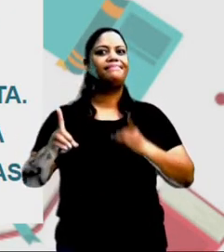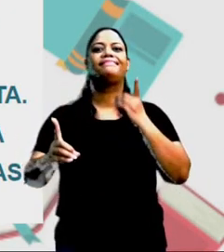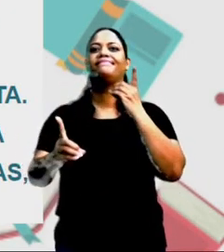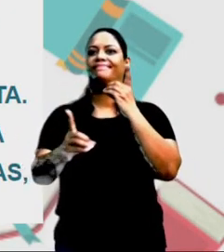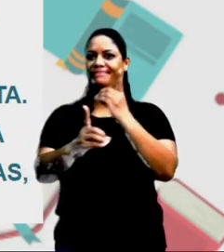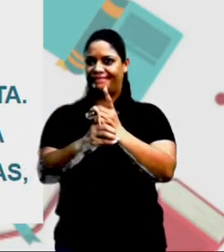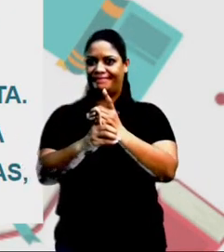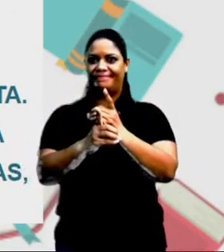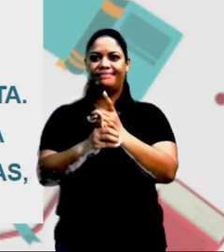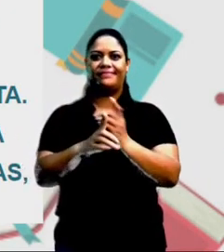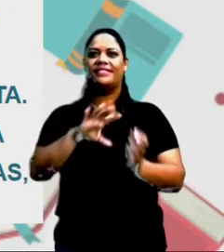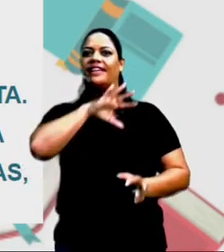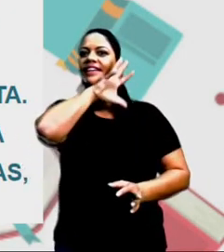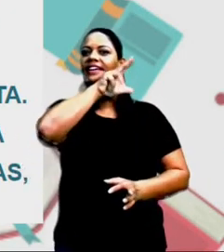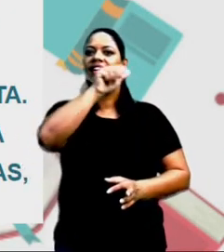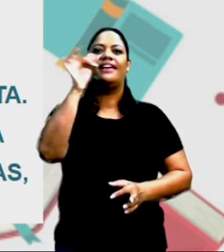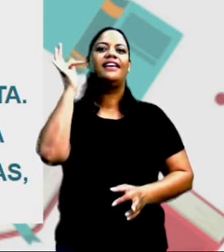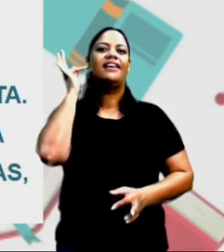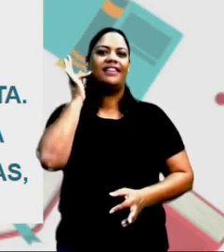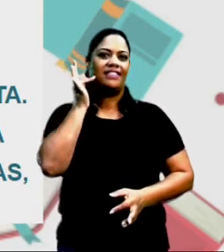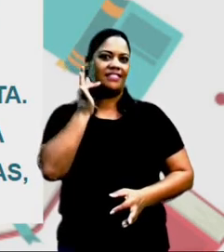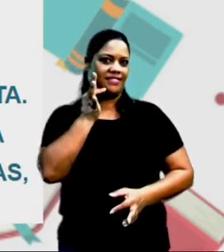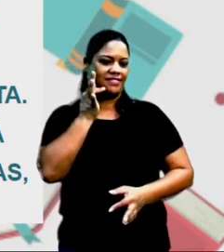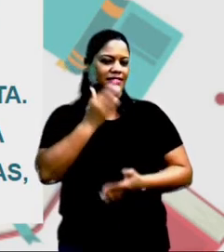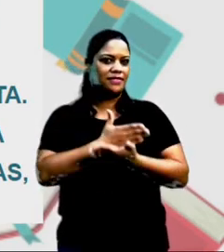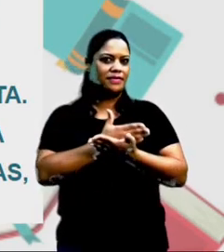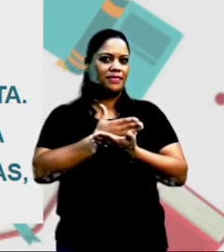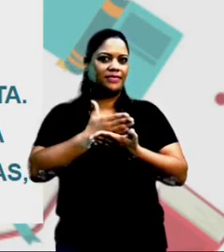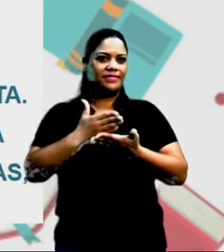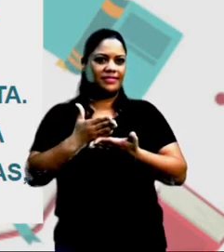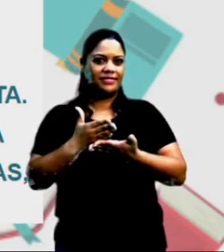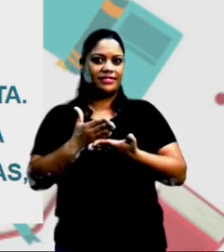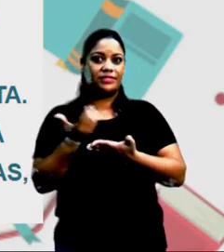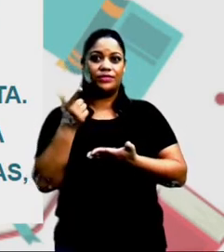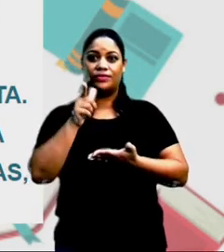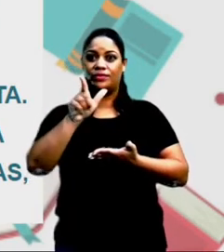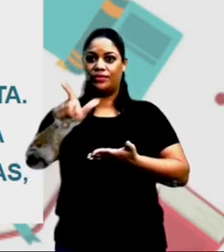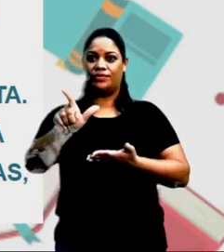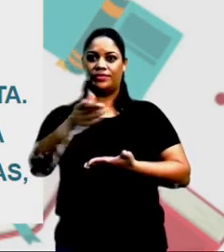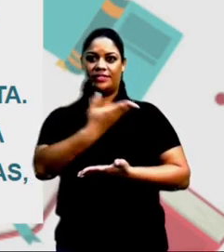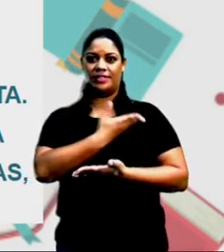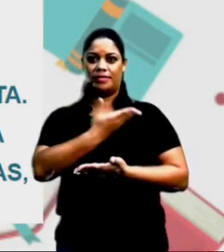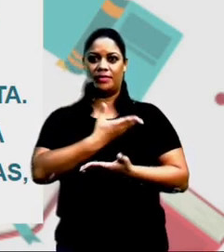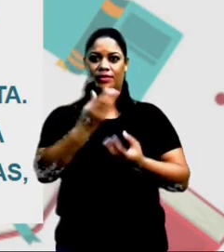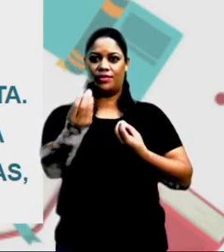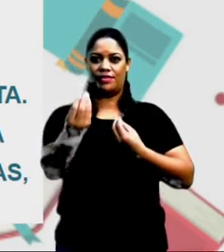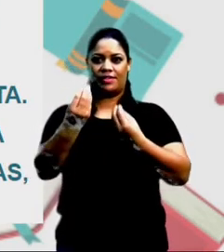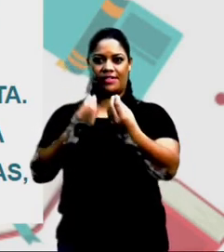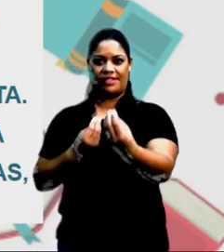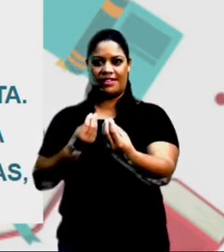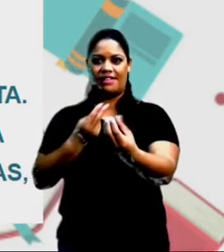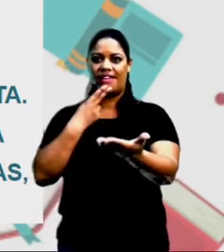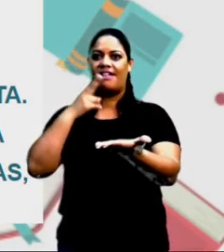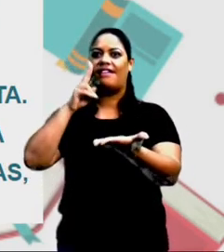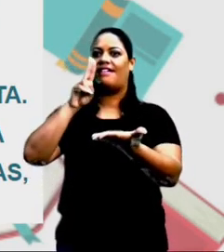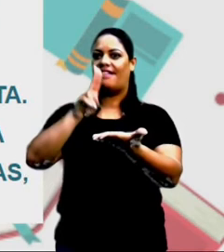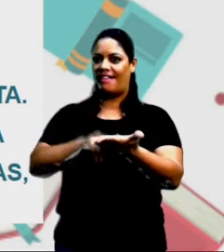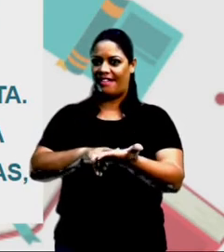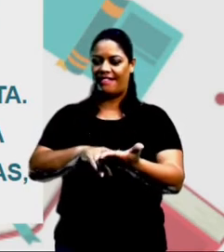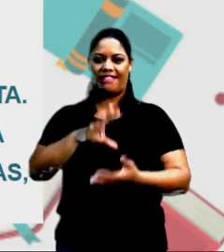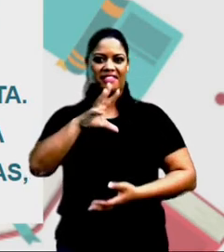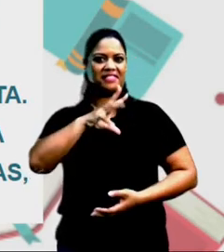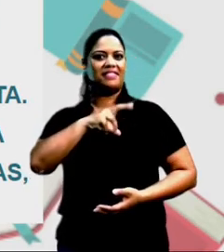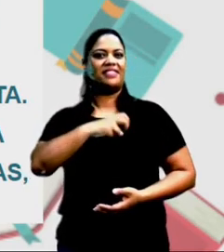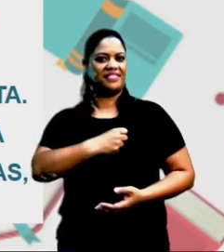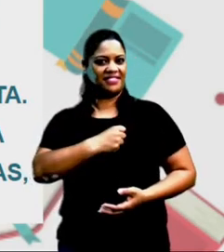uma leoa e passou a depender dos outros para trocar carta de